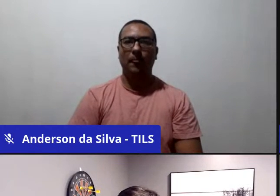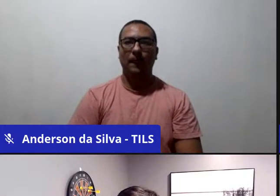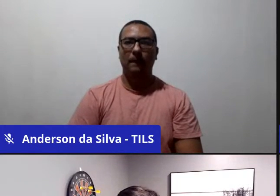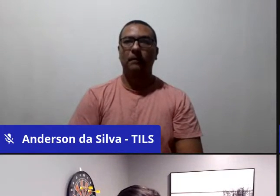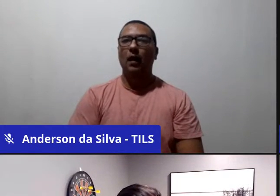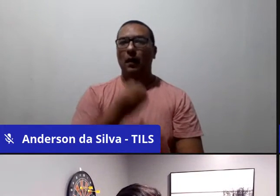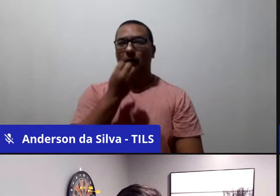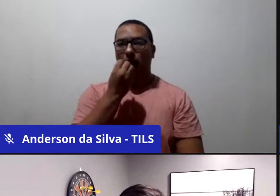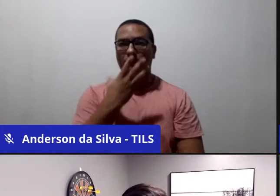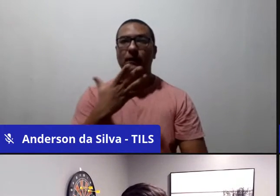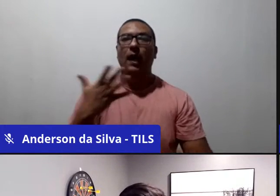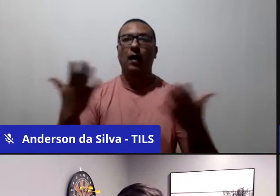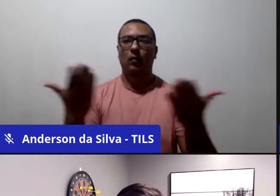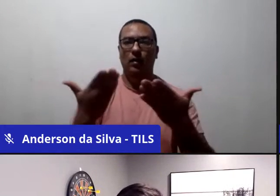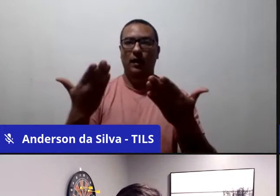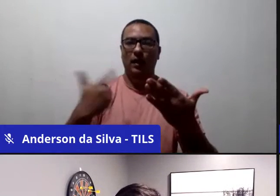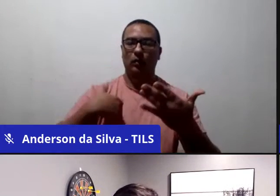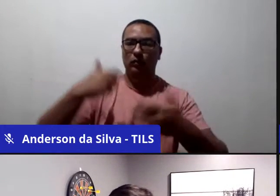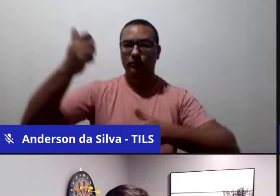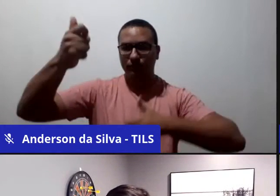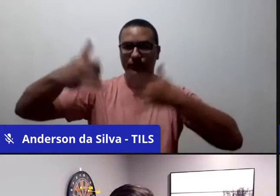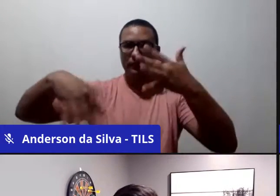Eu estou aqui falando com vocês diretamente